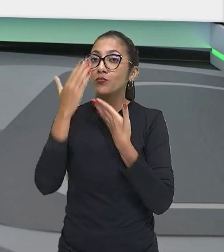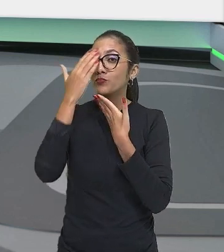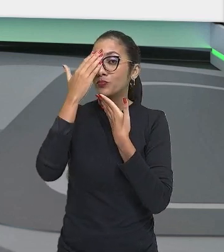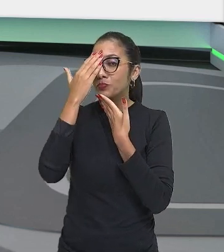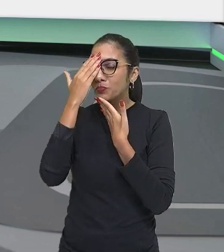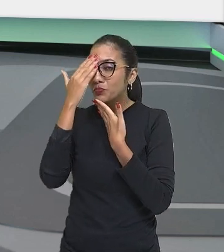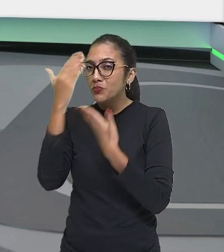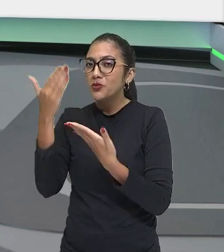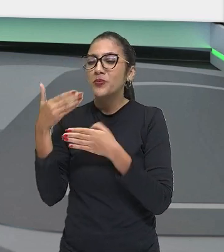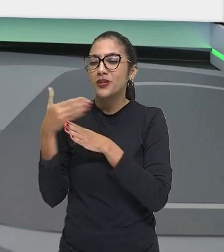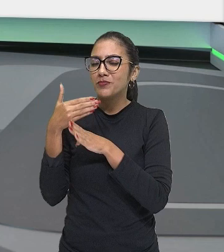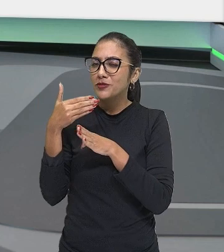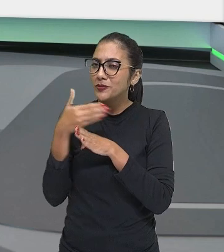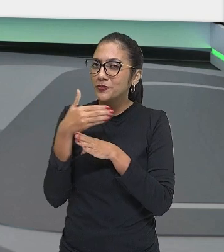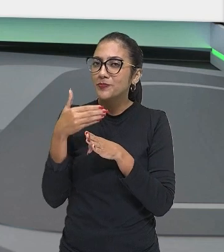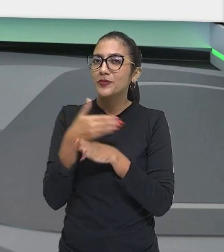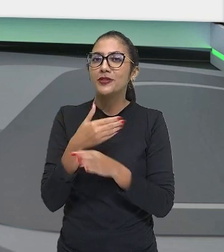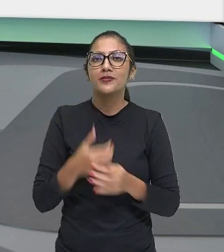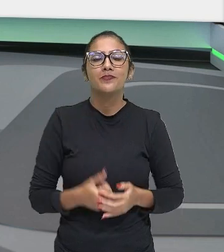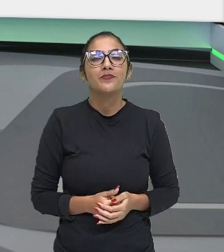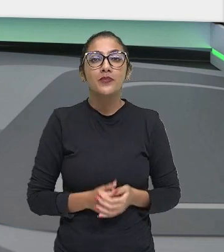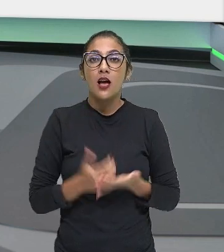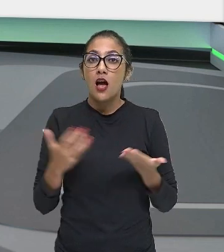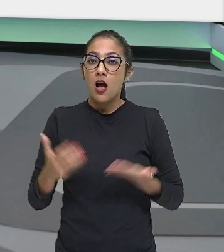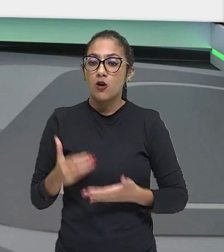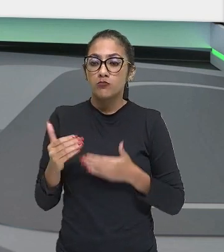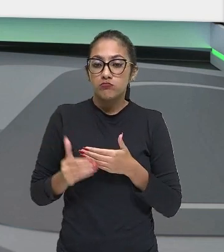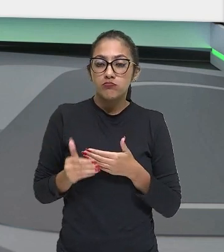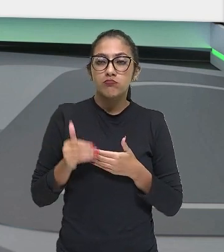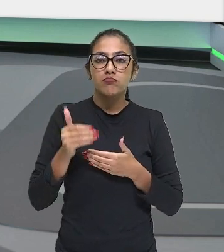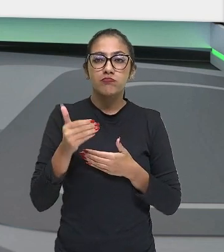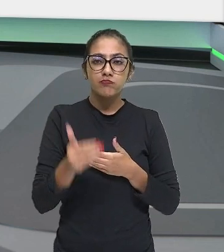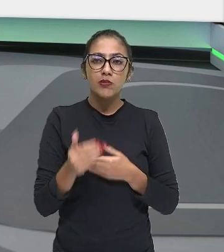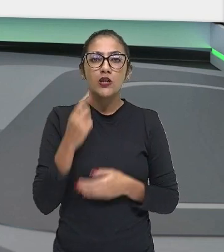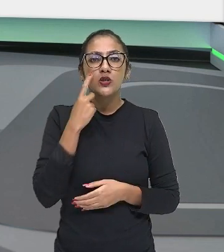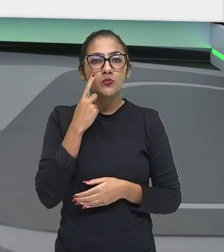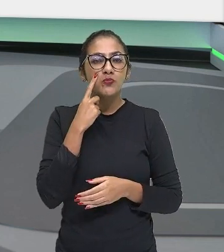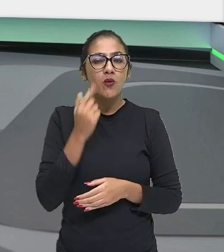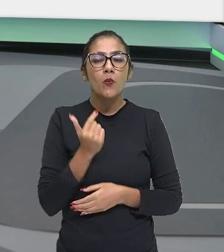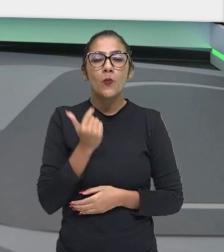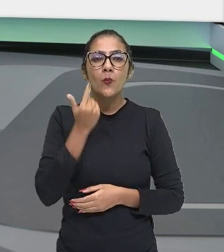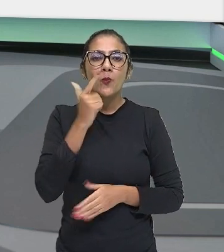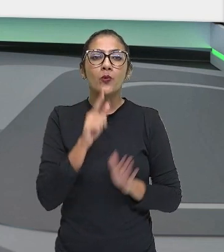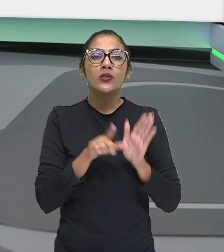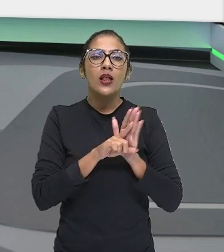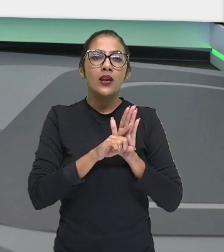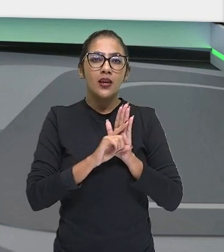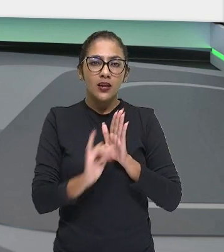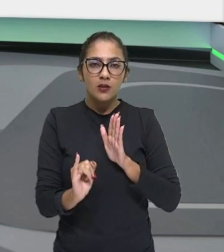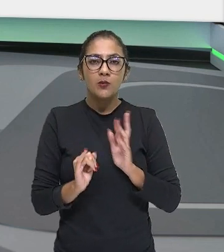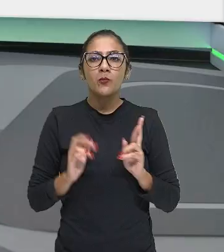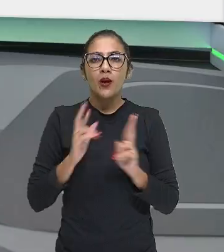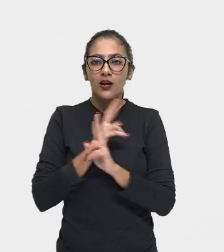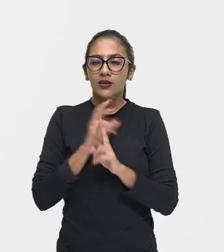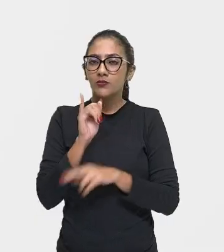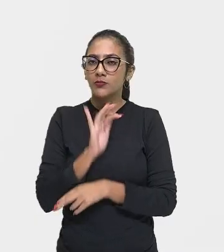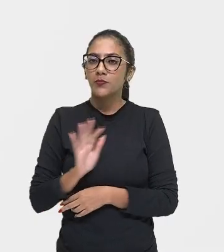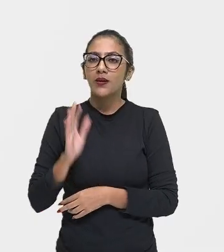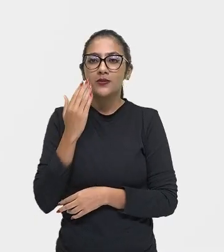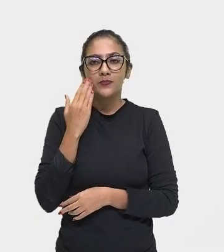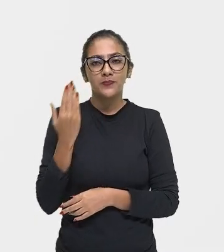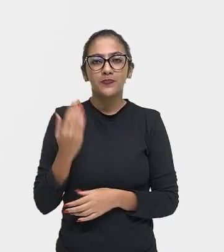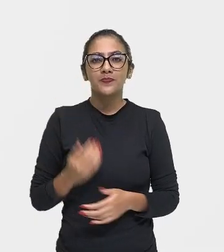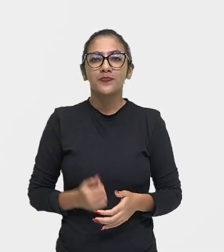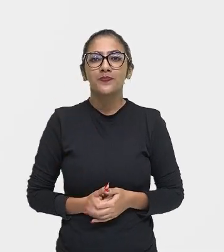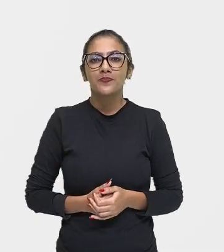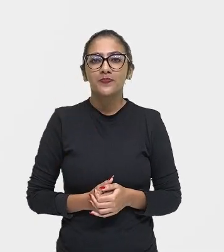sua participação e vamos agora às leis de Newton, envolvendo aí as imagens.